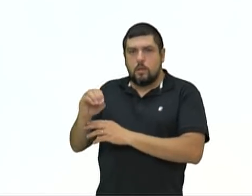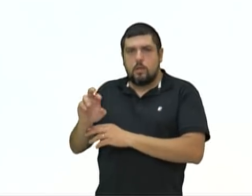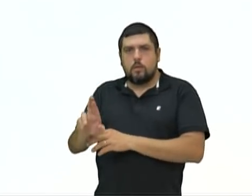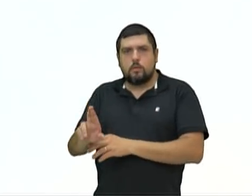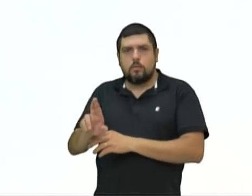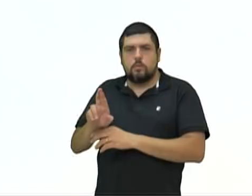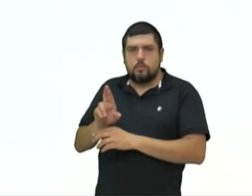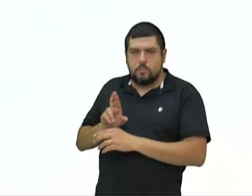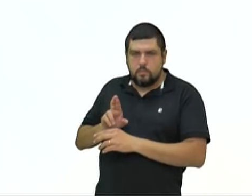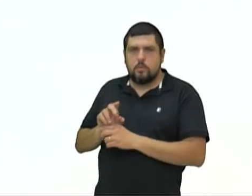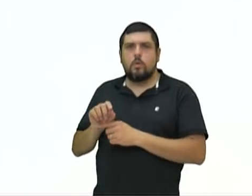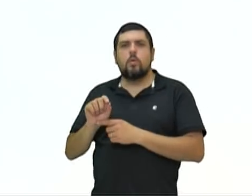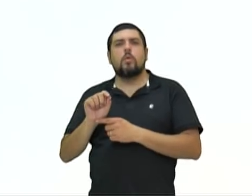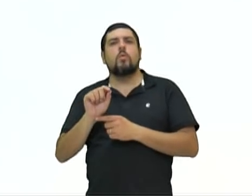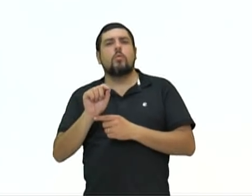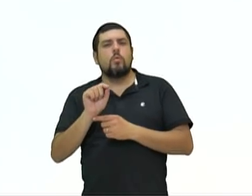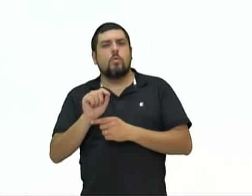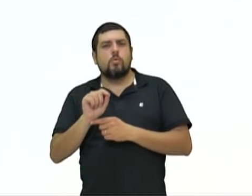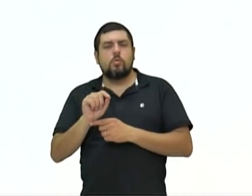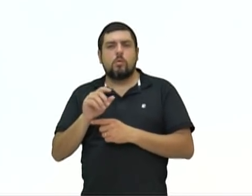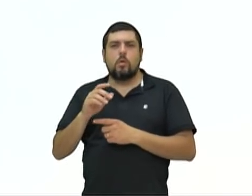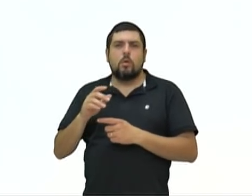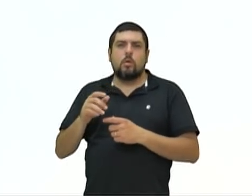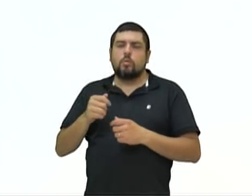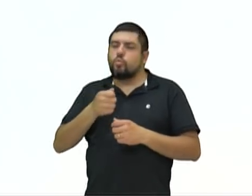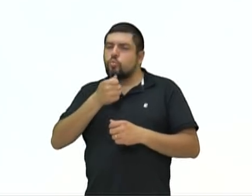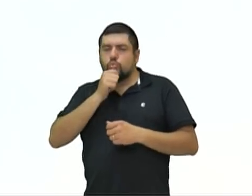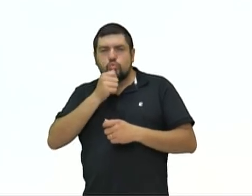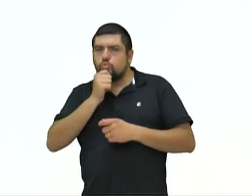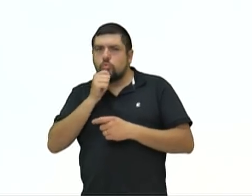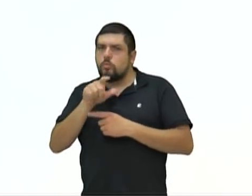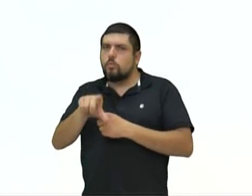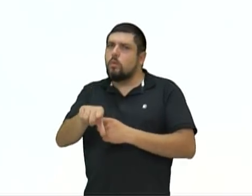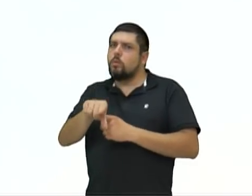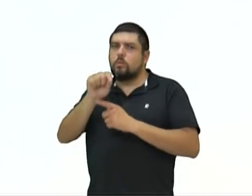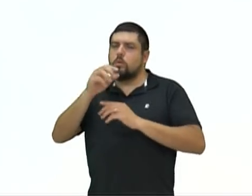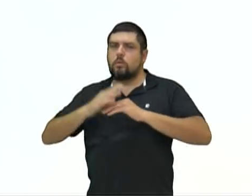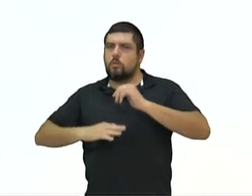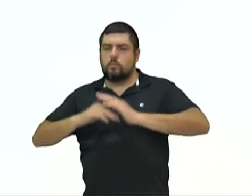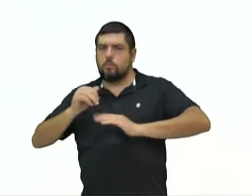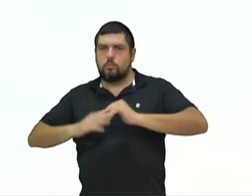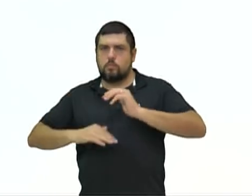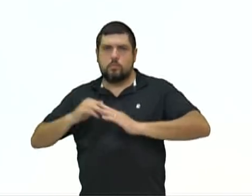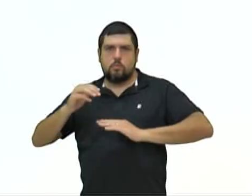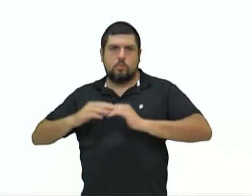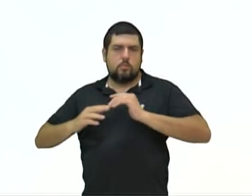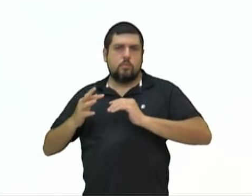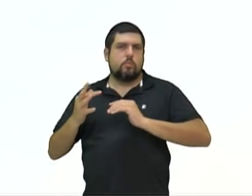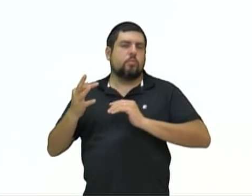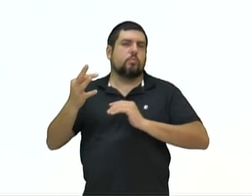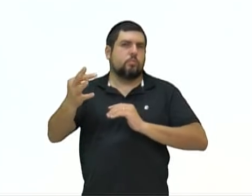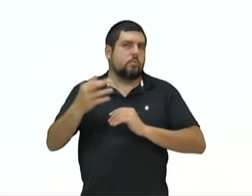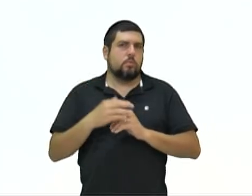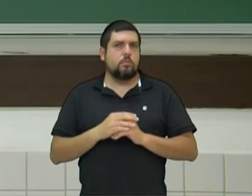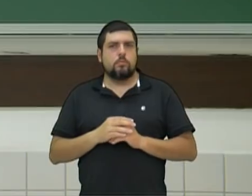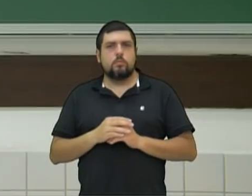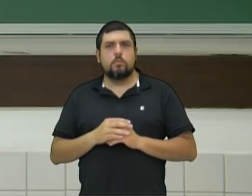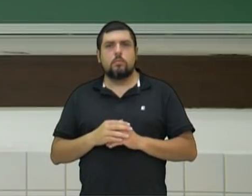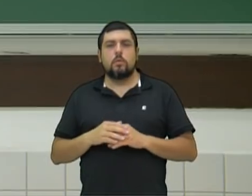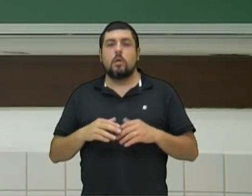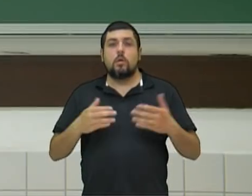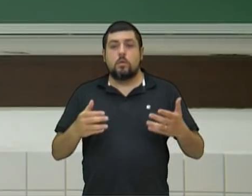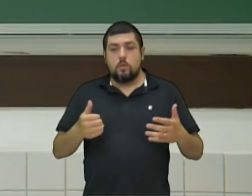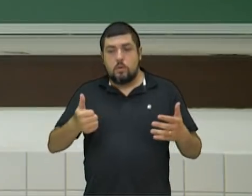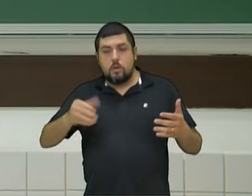responderam, né, pessoal? Que ainda não escolheram nenhuma área para atuação profissional. Nenhuma área. Então, ele ainda não decidiu o que ele